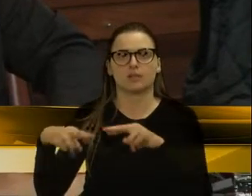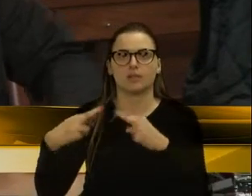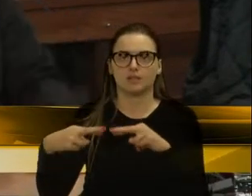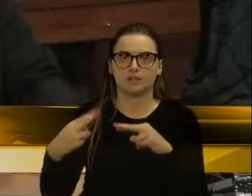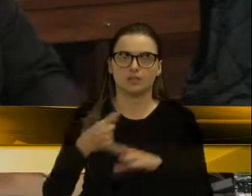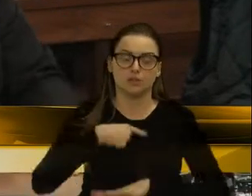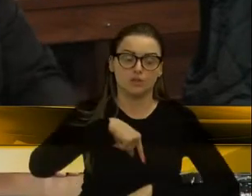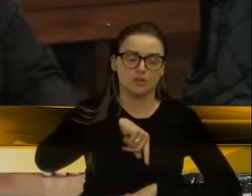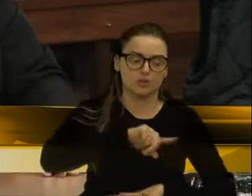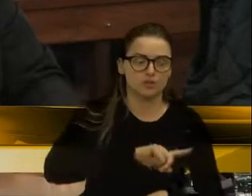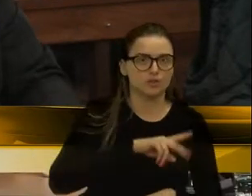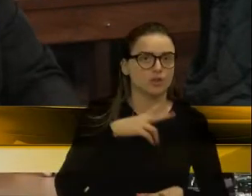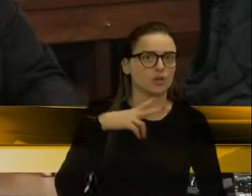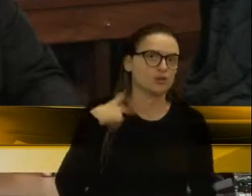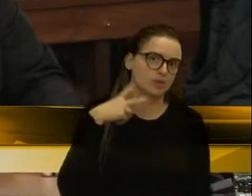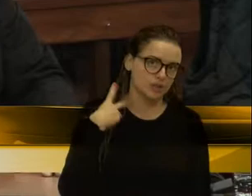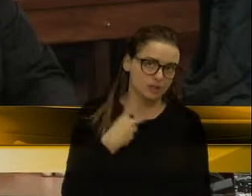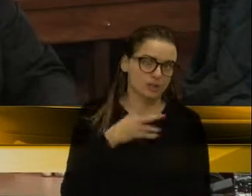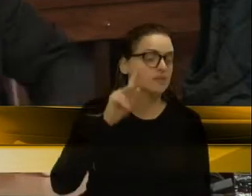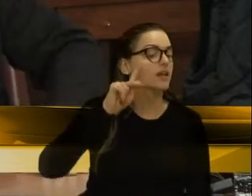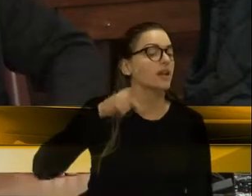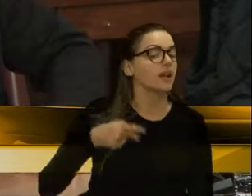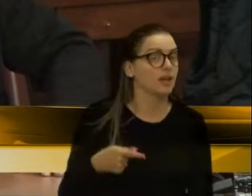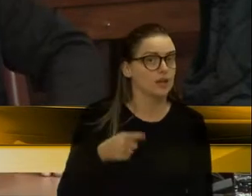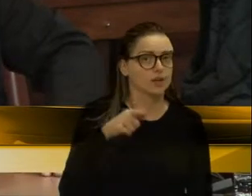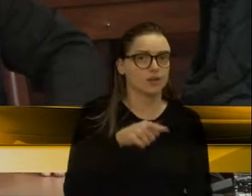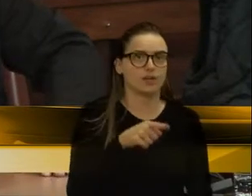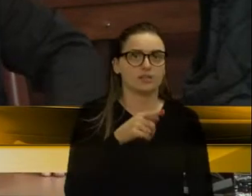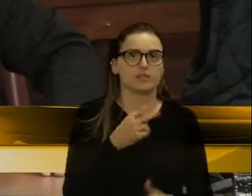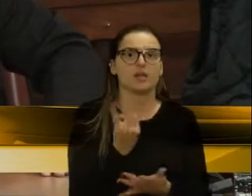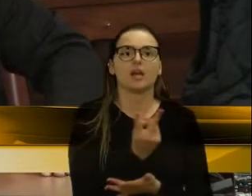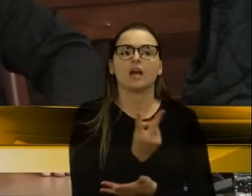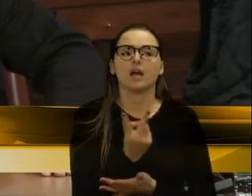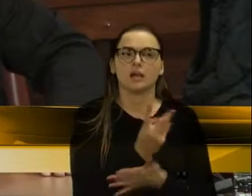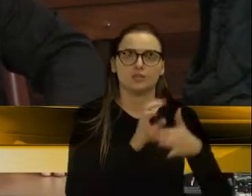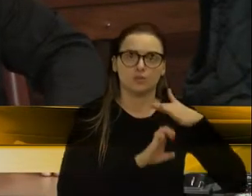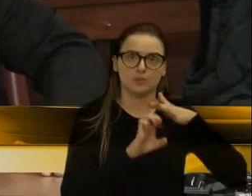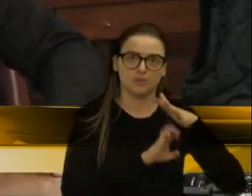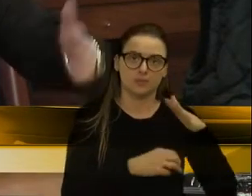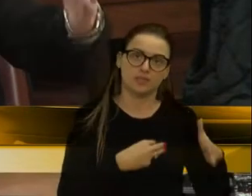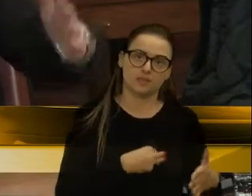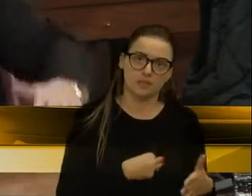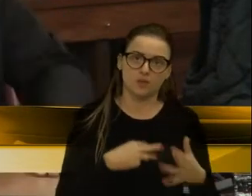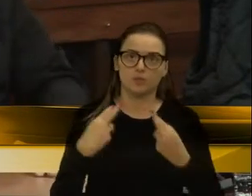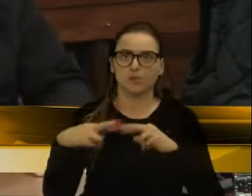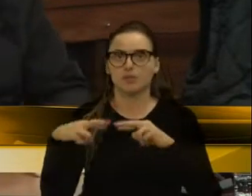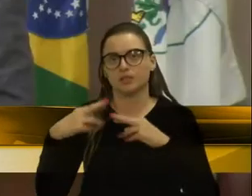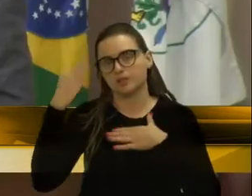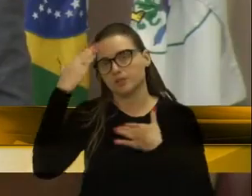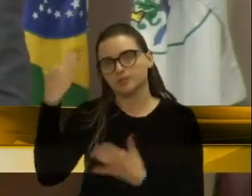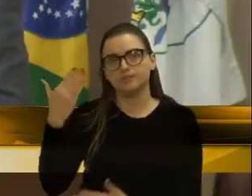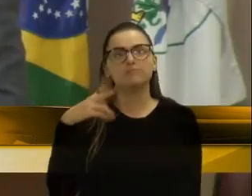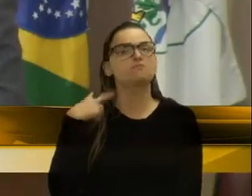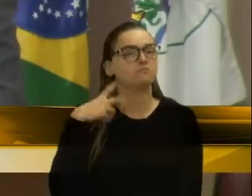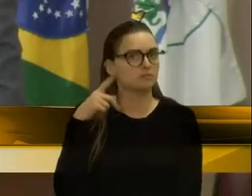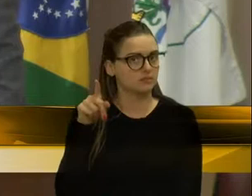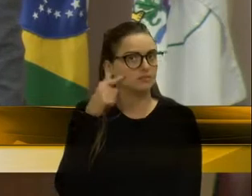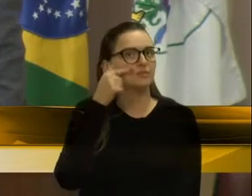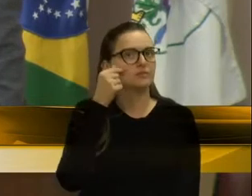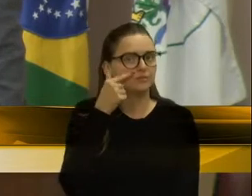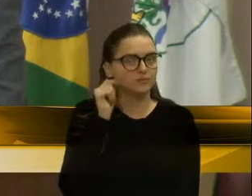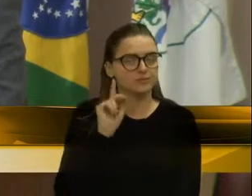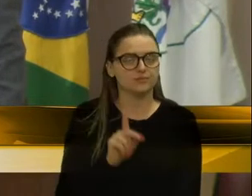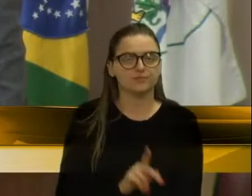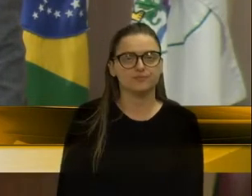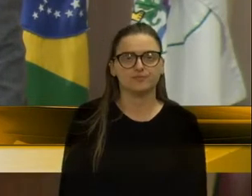nossa parte de reconhecimento da casa a esses dois grupos ea sua importância obrigado obrigado vereador elói